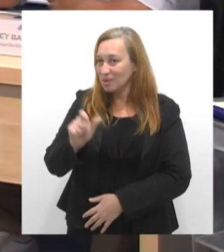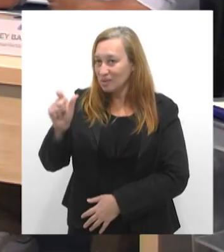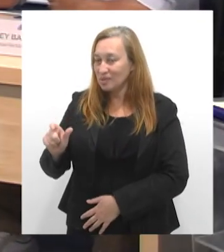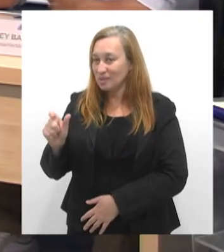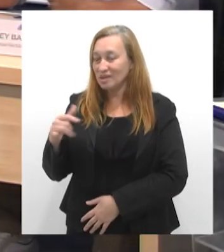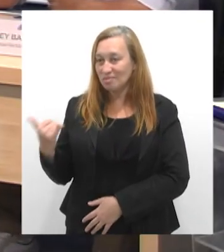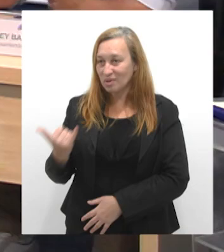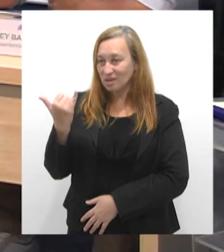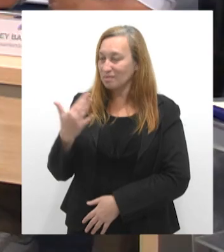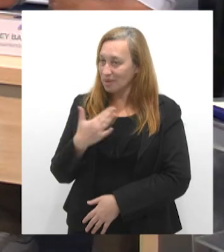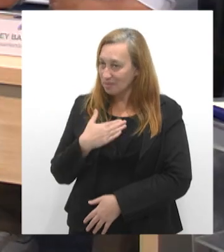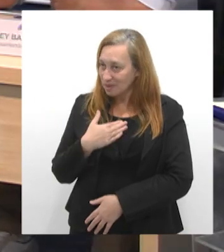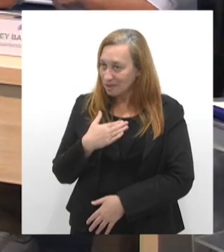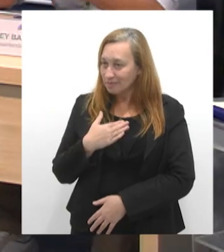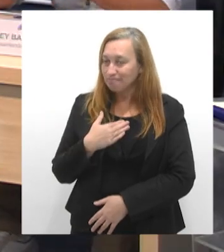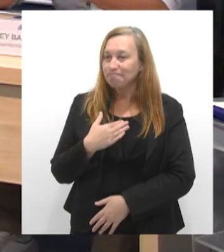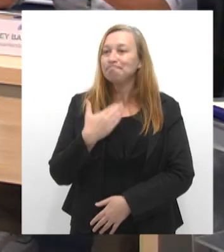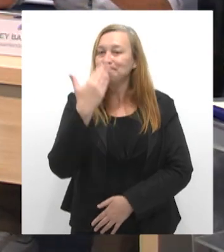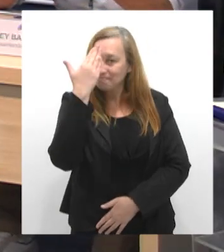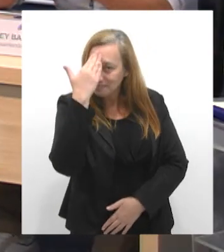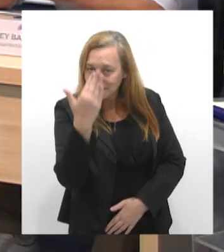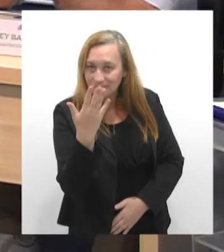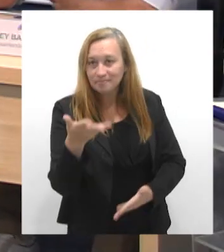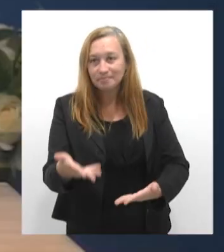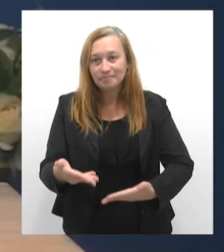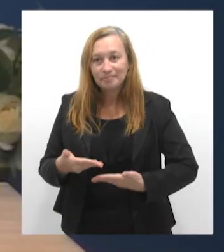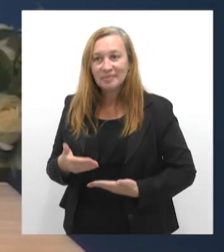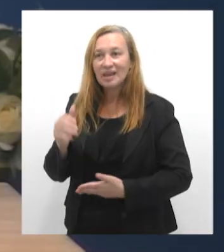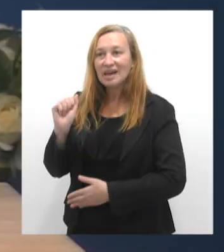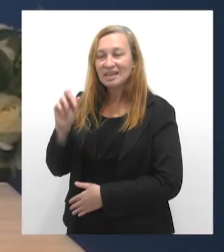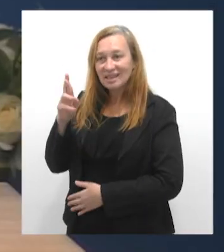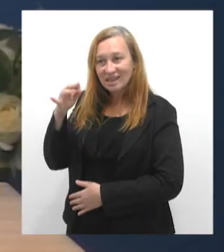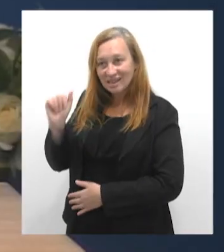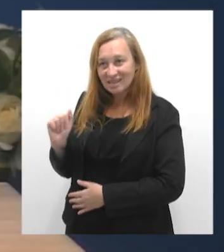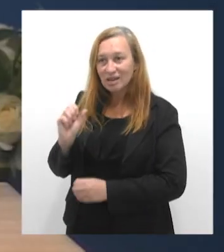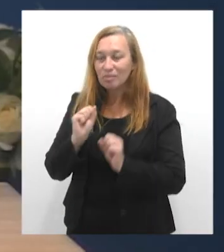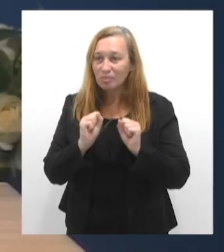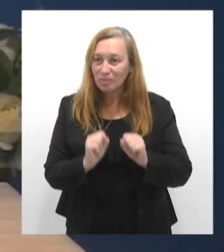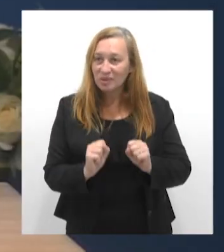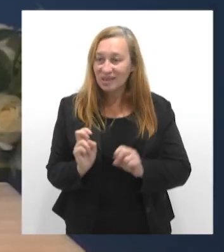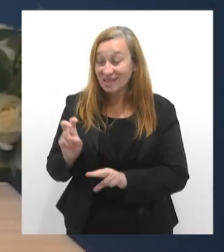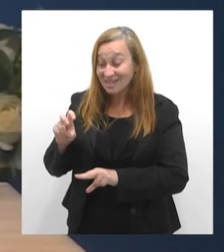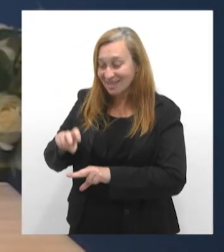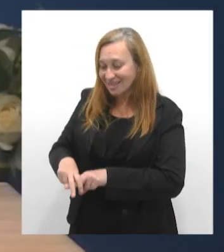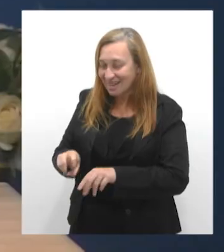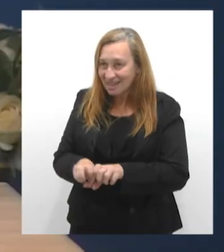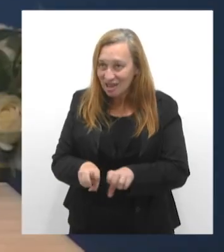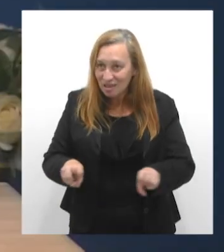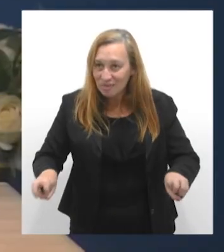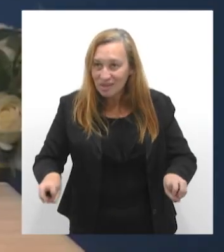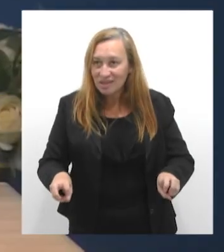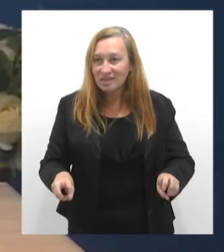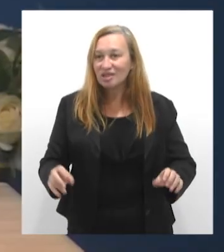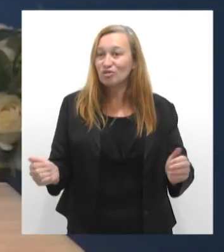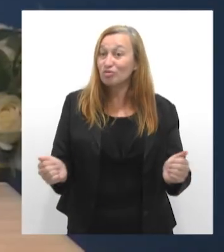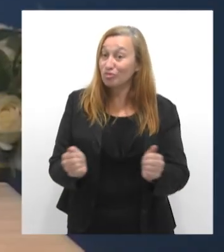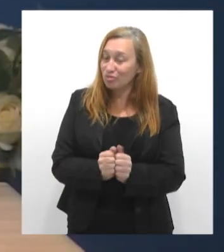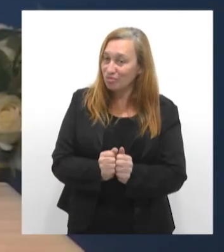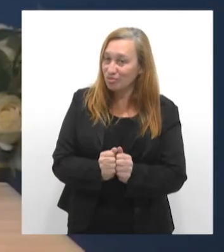né? Quero agradecer o convite da Adriana, poder sentar à mesa e compor junto